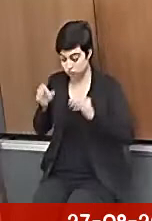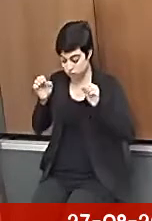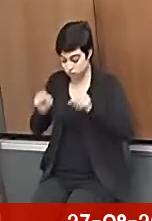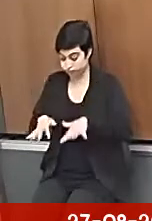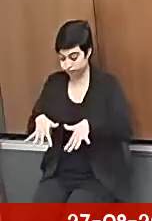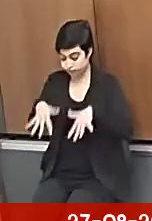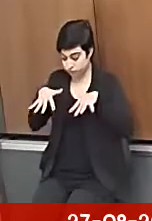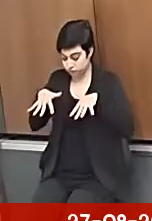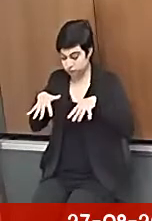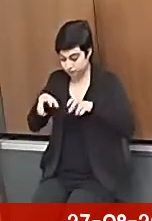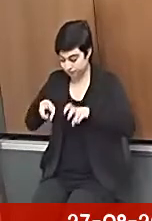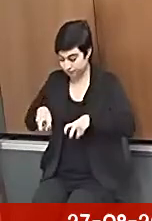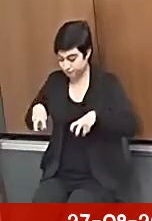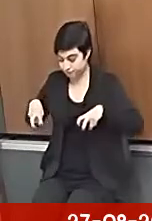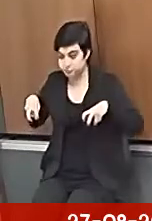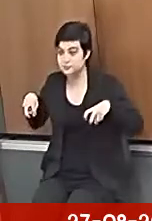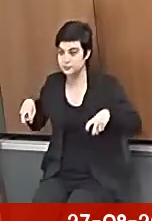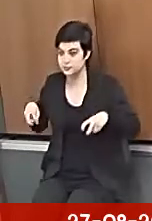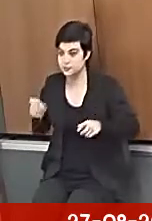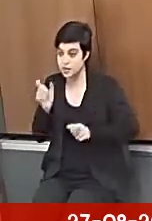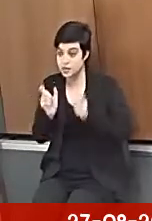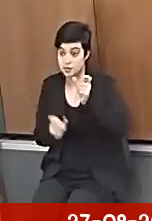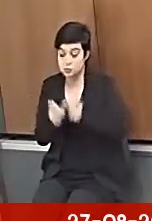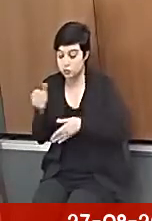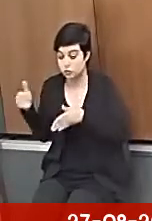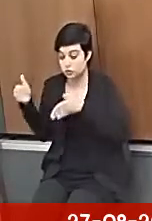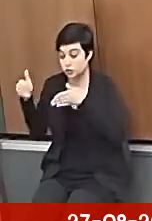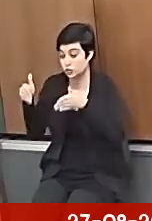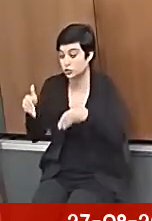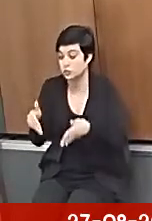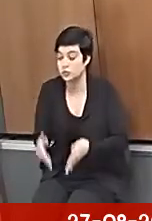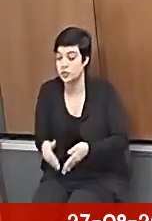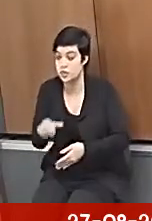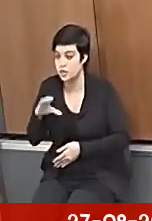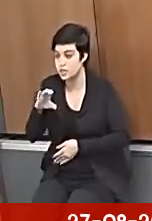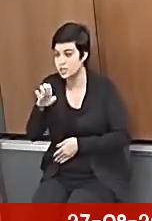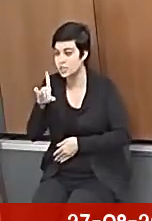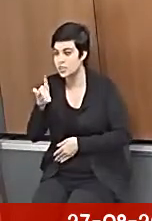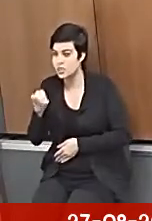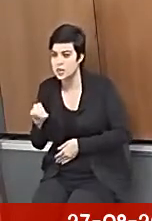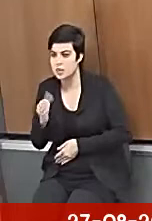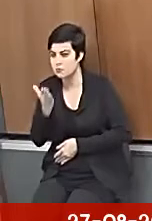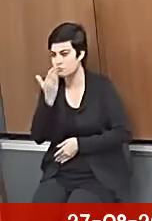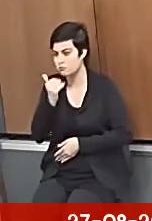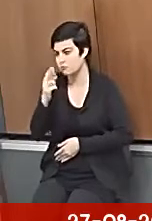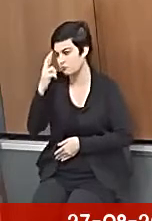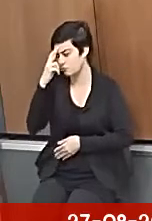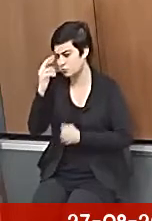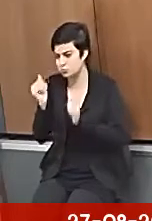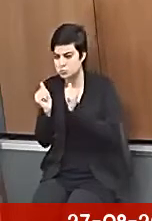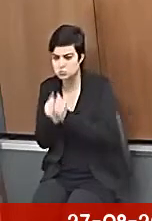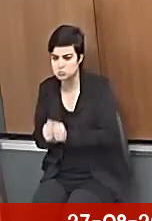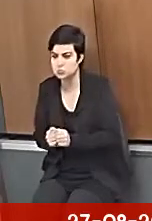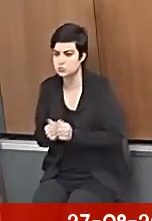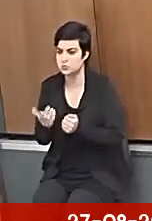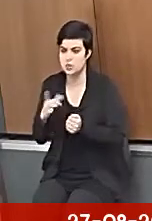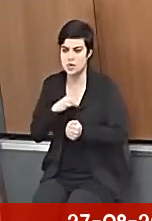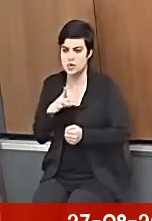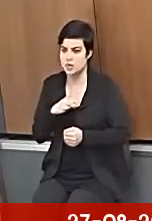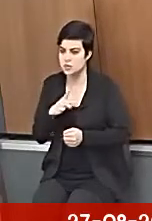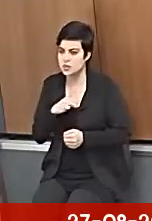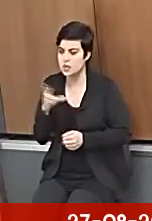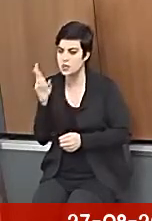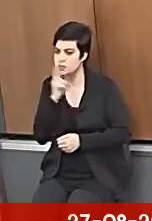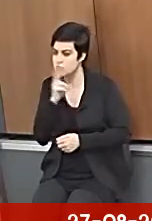essa um um mero detalhe as pessoas às vezes chegam cedo querem chegar cedo pra almoçar com a família em um restaurante temático do clube comprar um